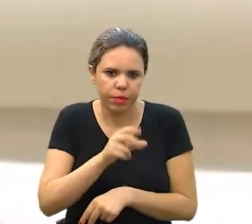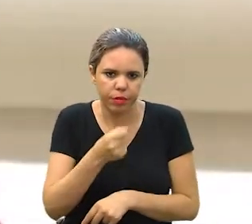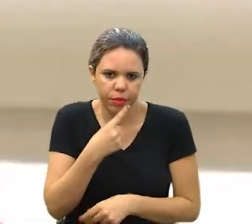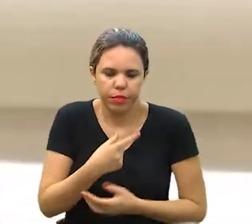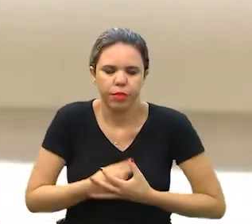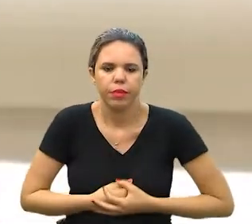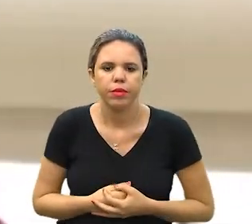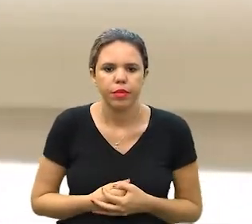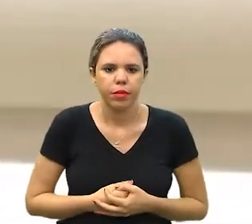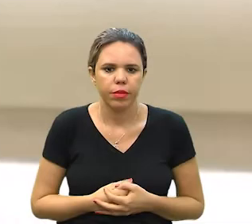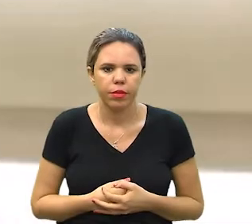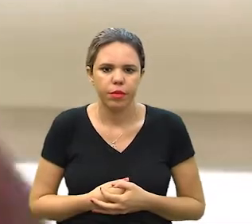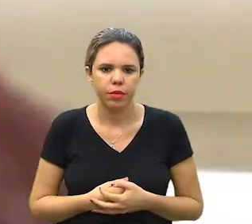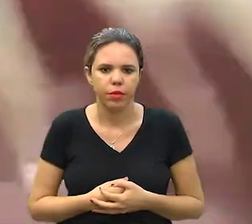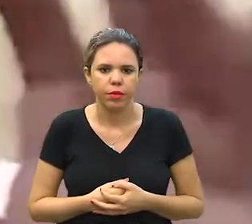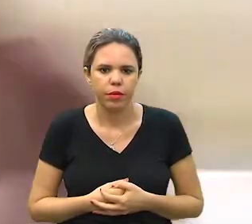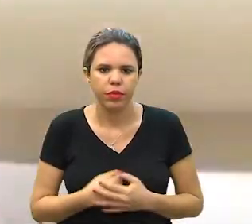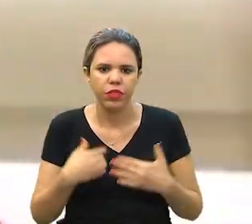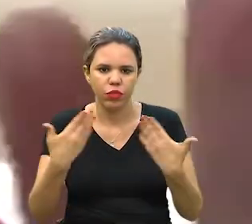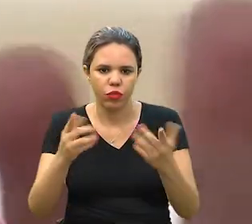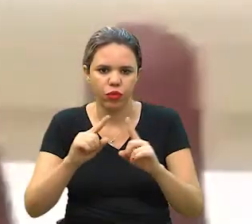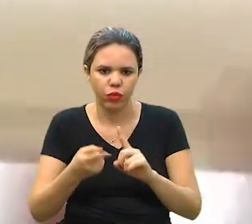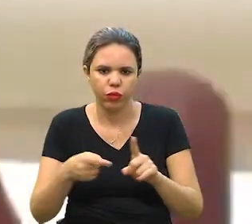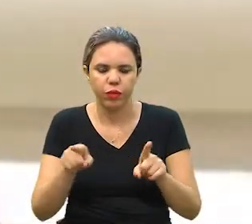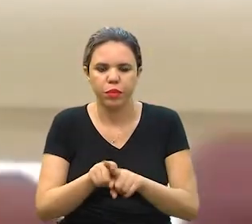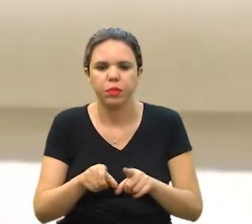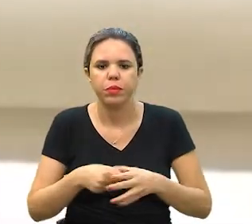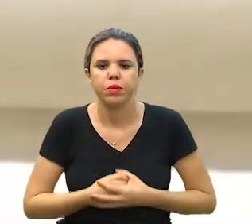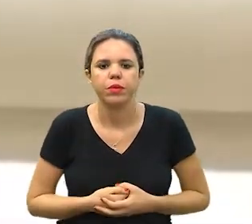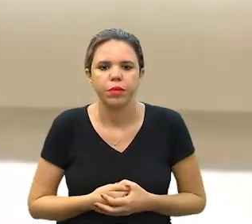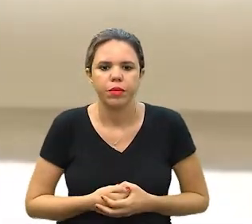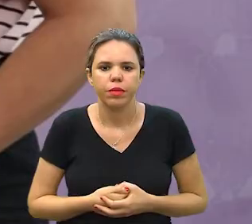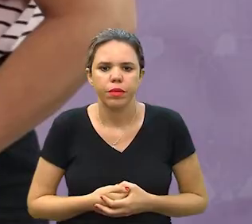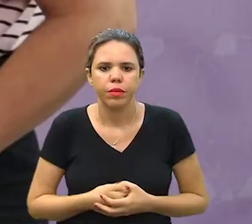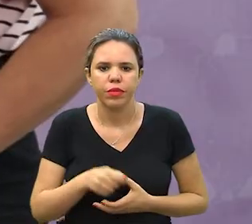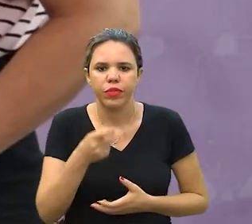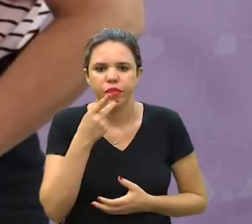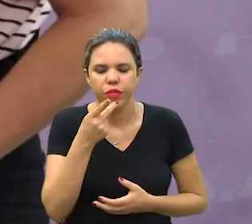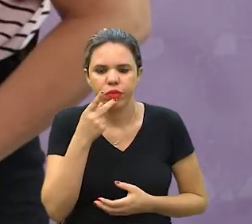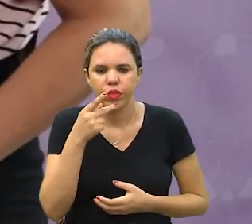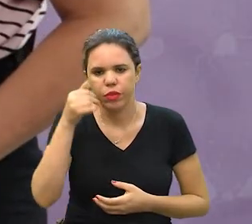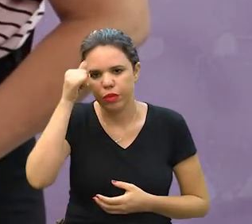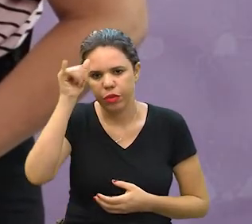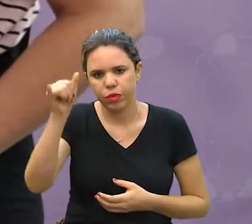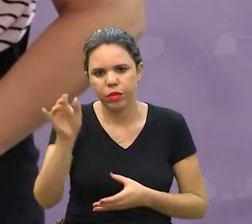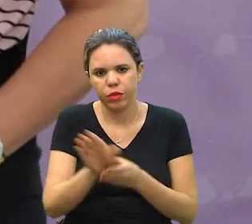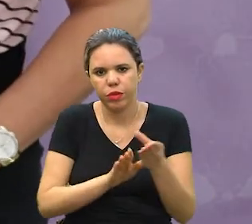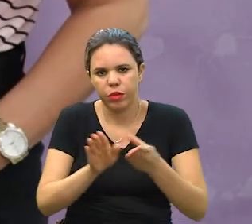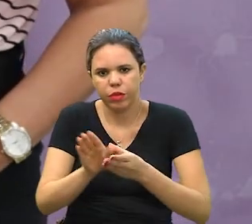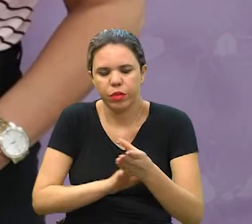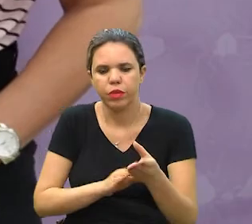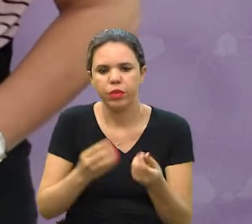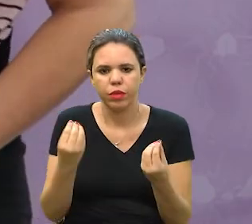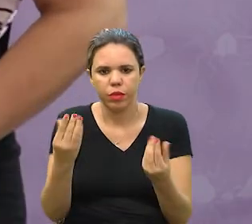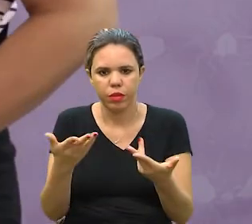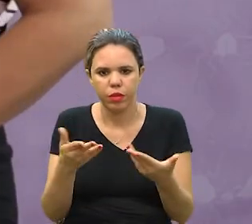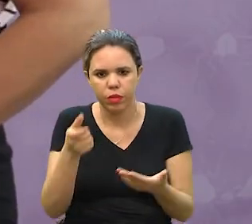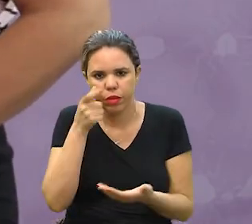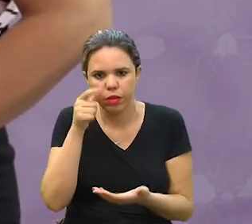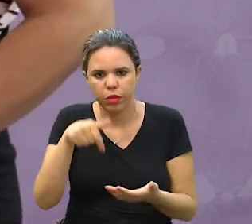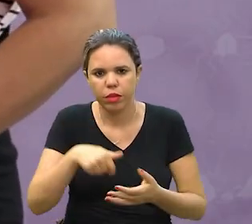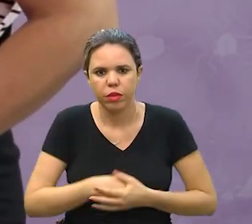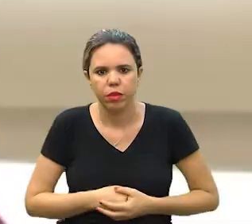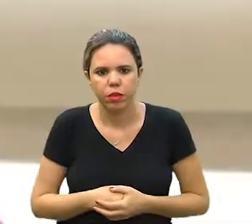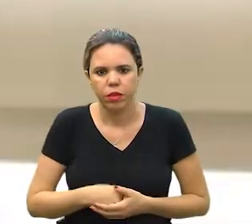usam anticoncepcionais e fora da gravidez também, tá bom? A senhora falou em prevenção. Qual a orientação que a senhora dá para quem está